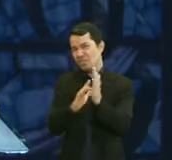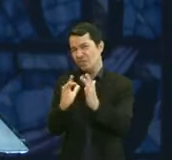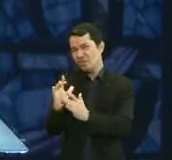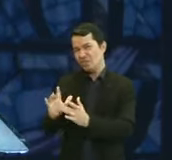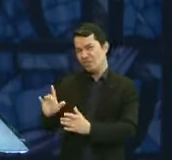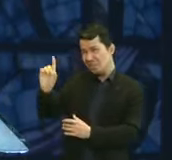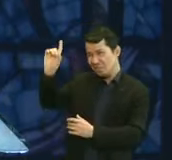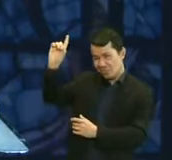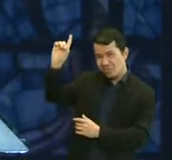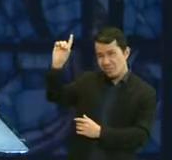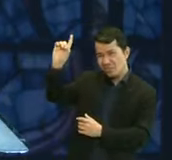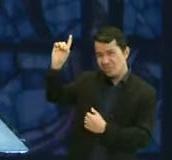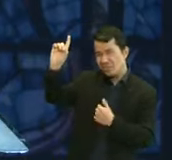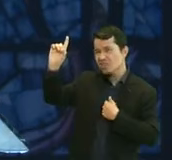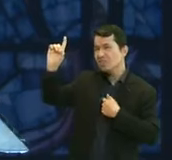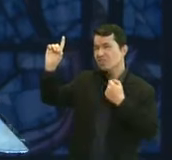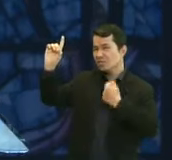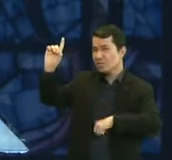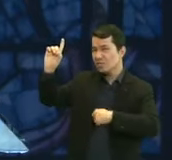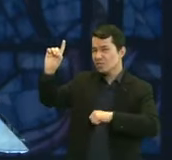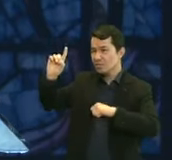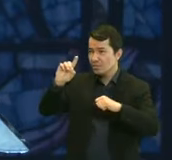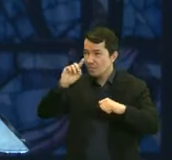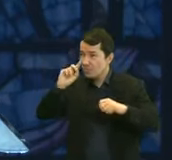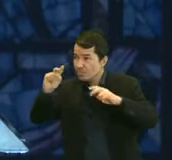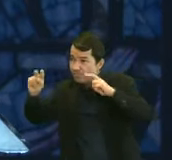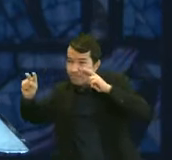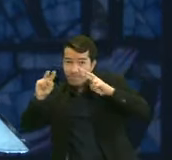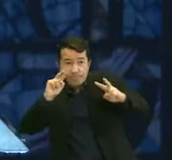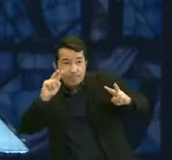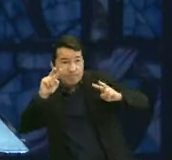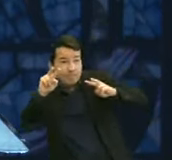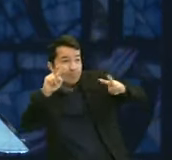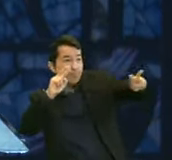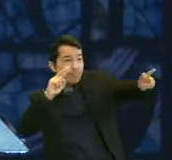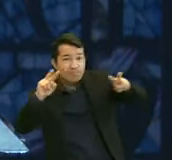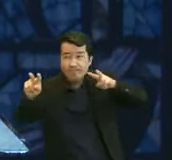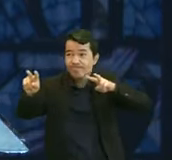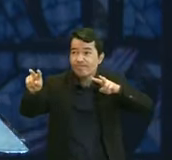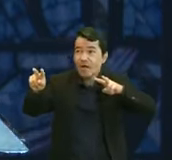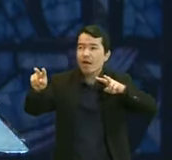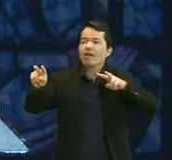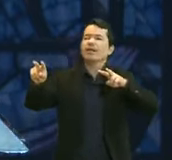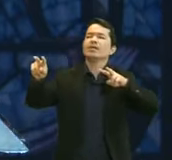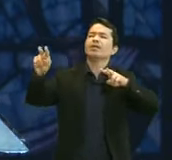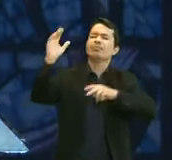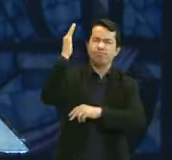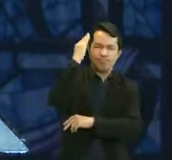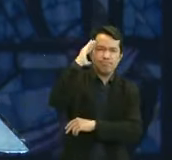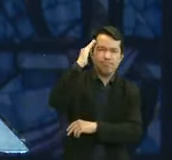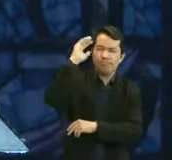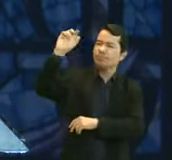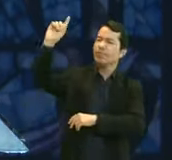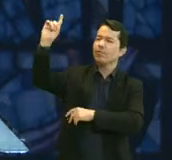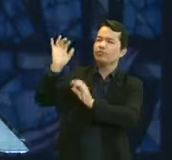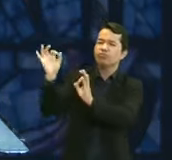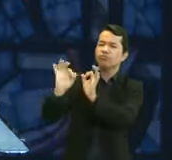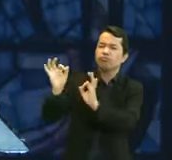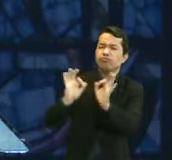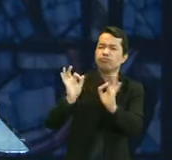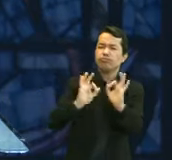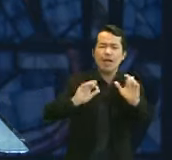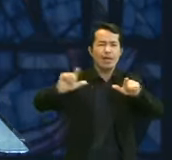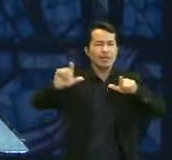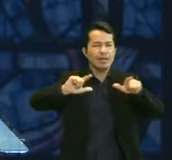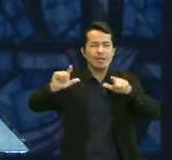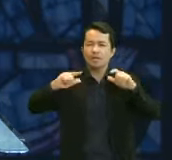alguém capaz de enxergar além. E eu creio que nestes dias que estamos passando e